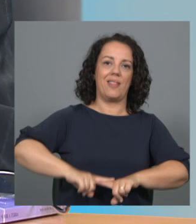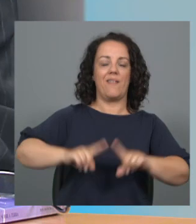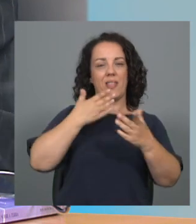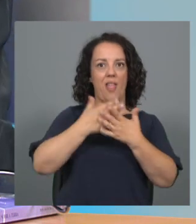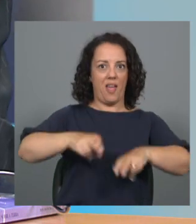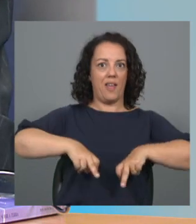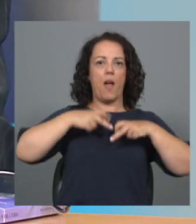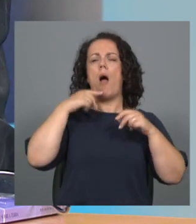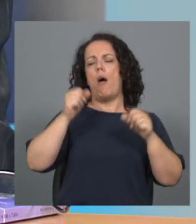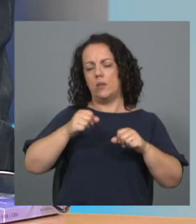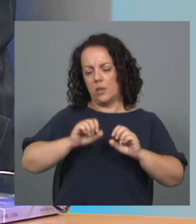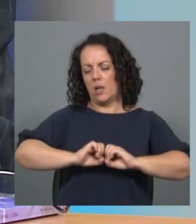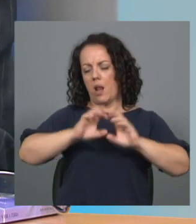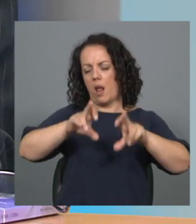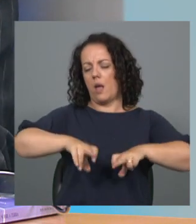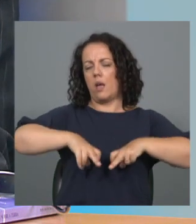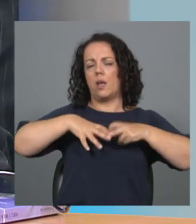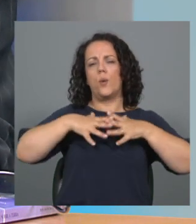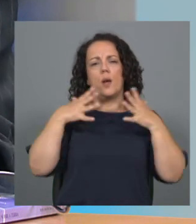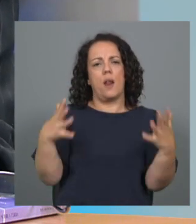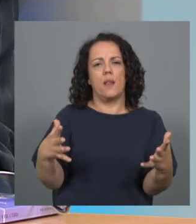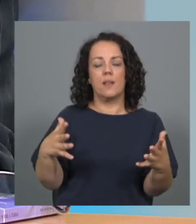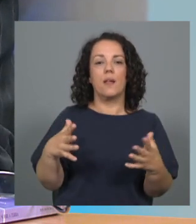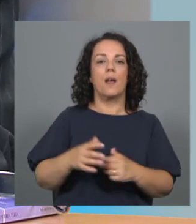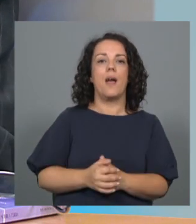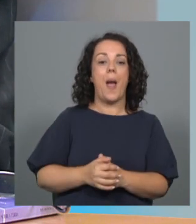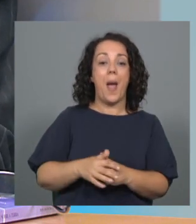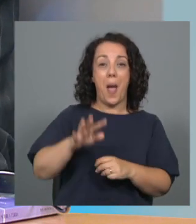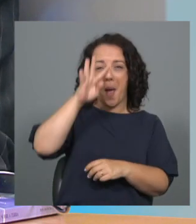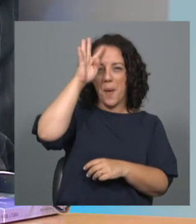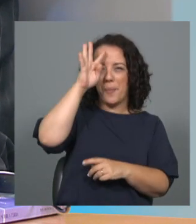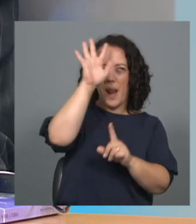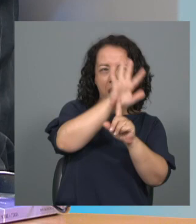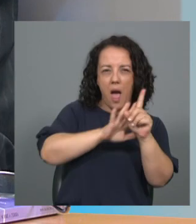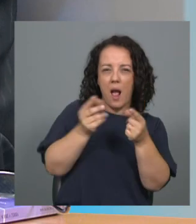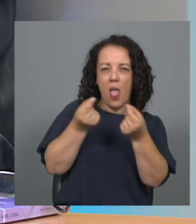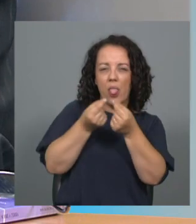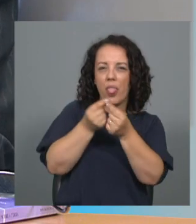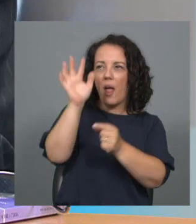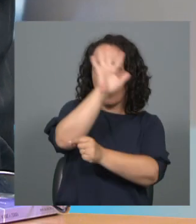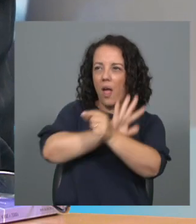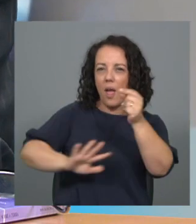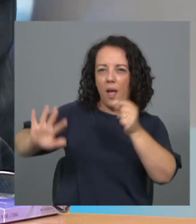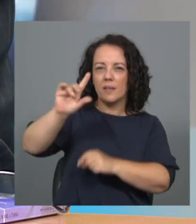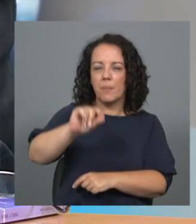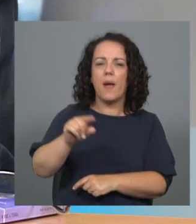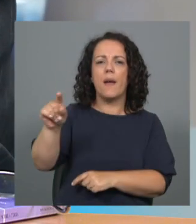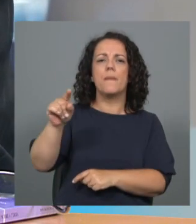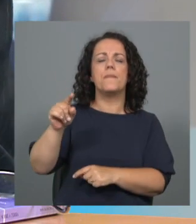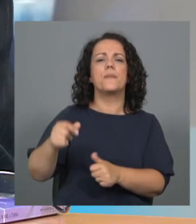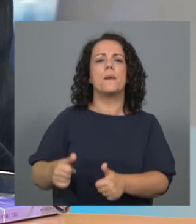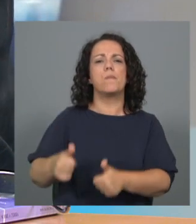também. Acaba por ser um grande enriquecimento. A partir da zona de Braga, também os seus arredores, o Santuário da